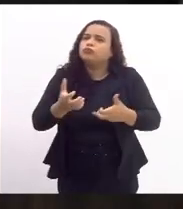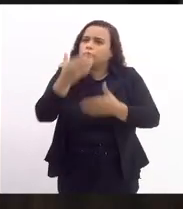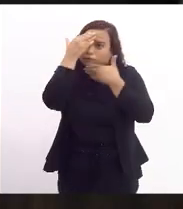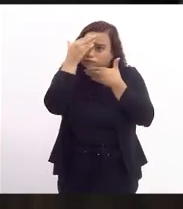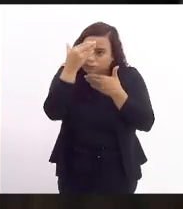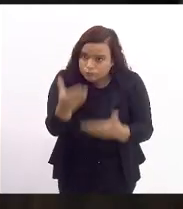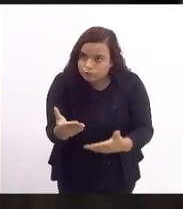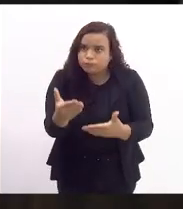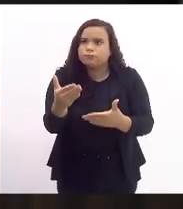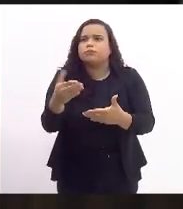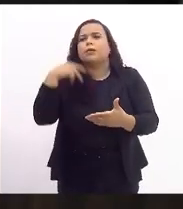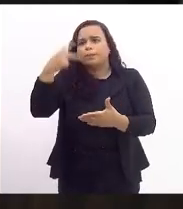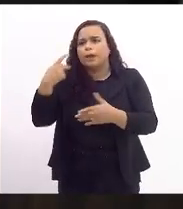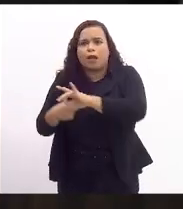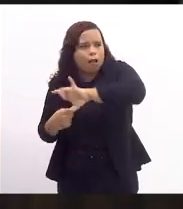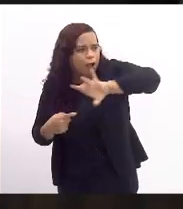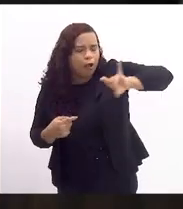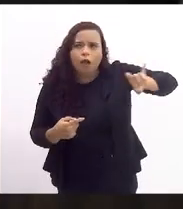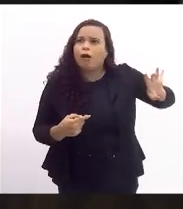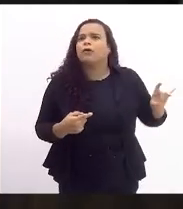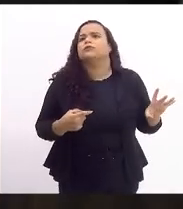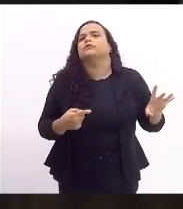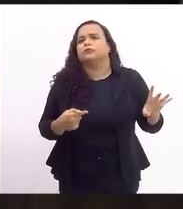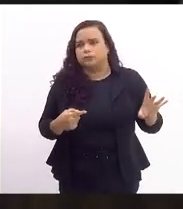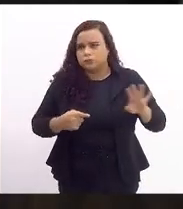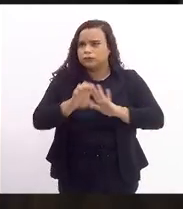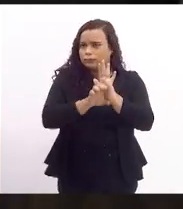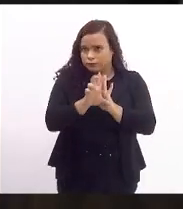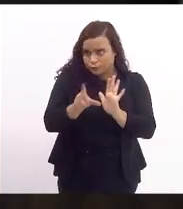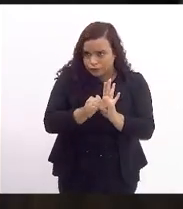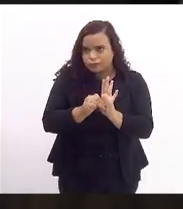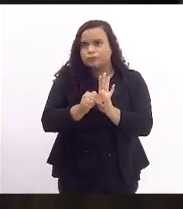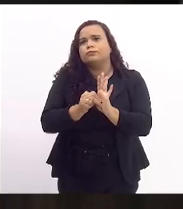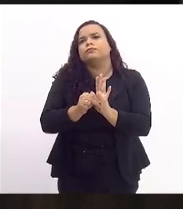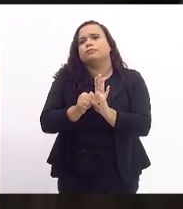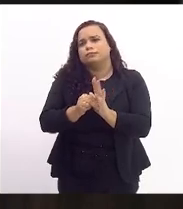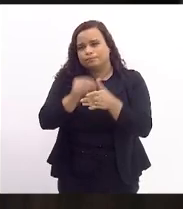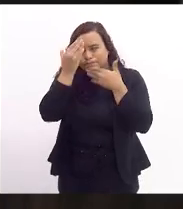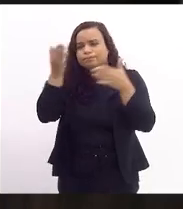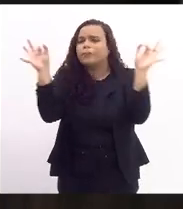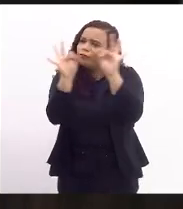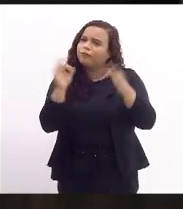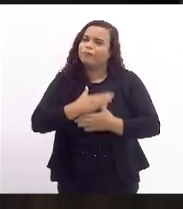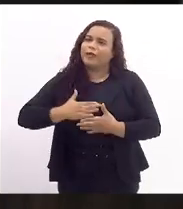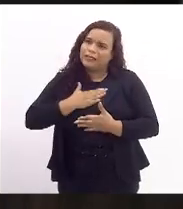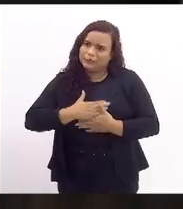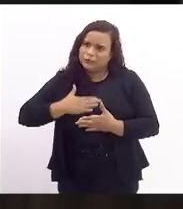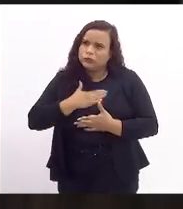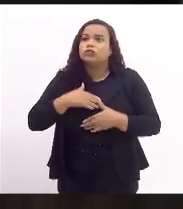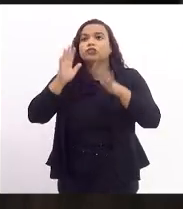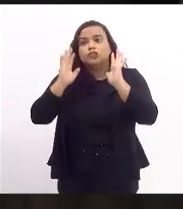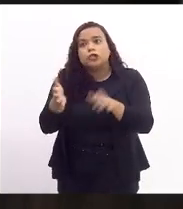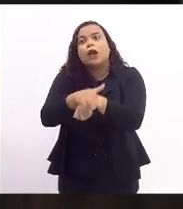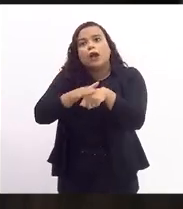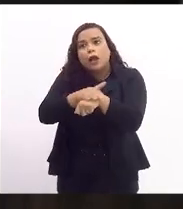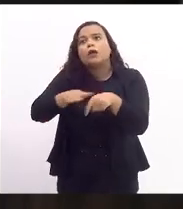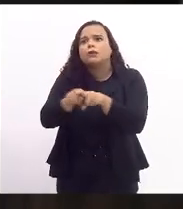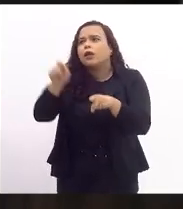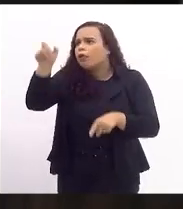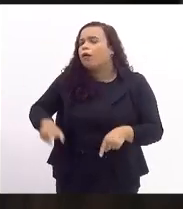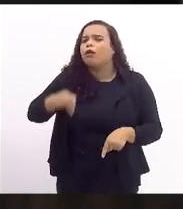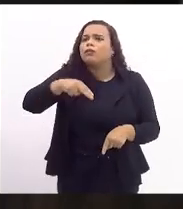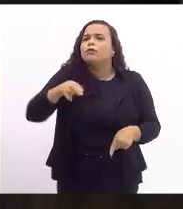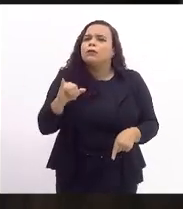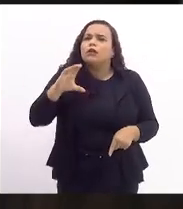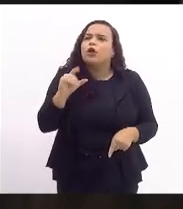agradecer aos senhores parlamentares que não propuseram nenhuma emenda feliz e eu já conversei clusive com Nicola em